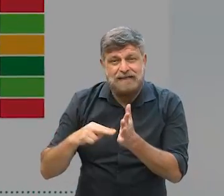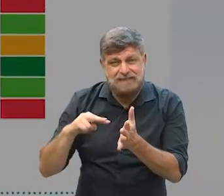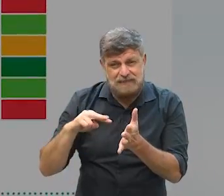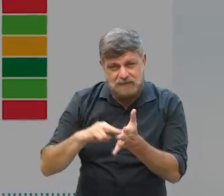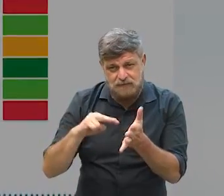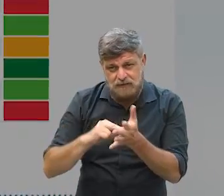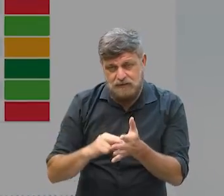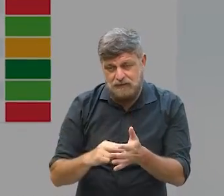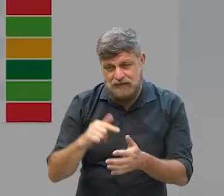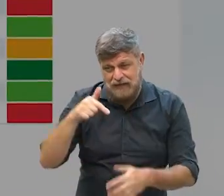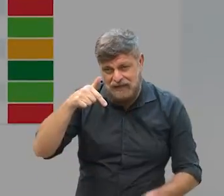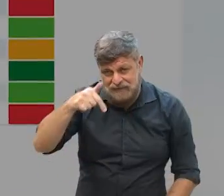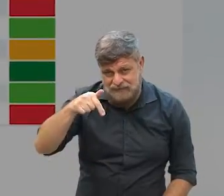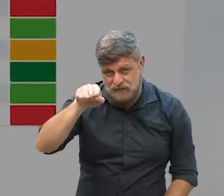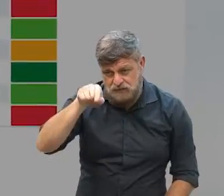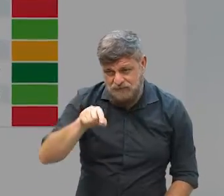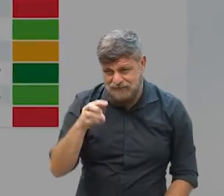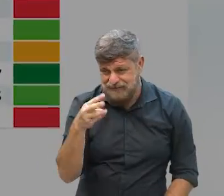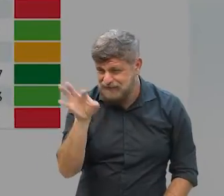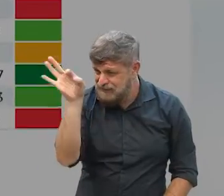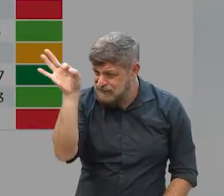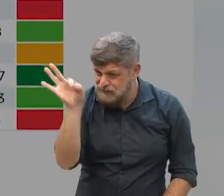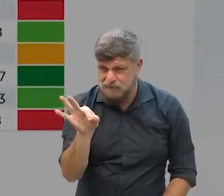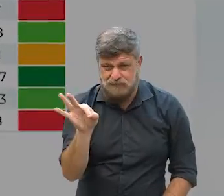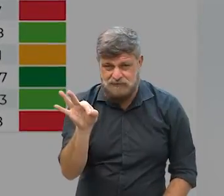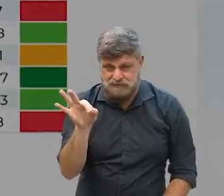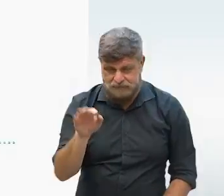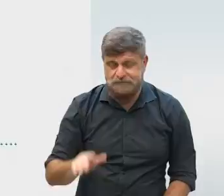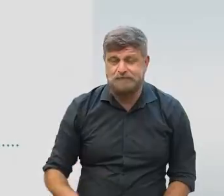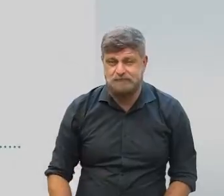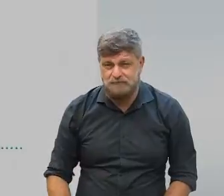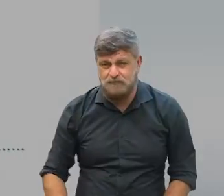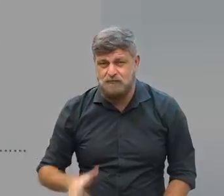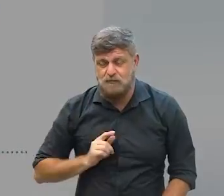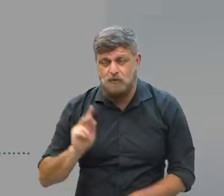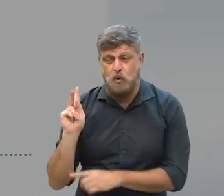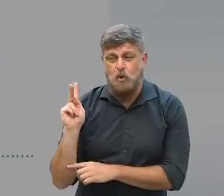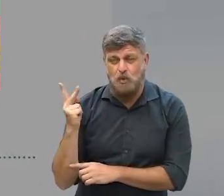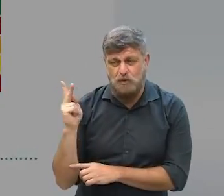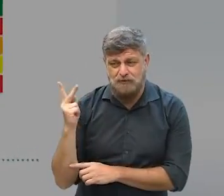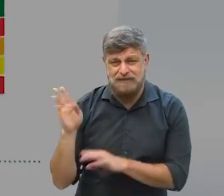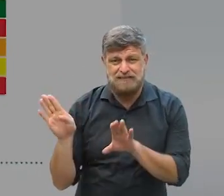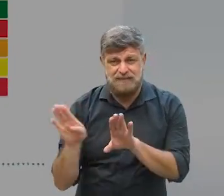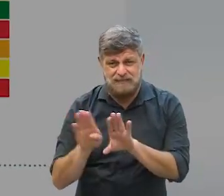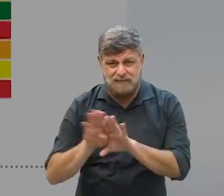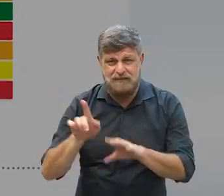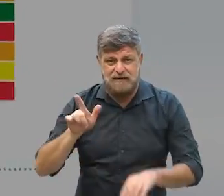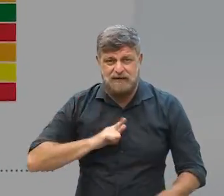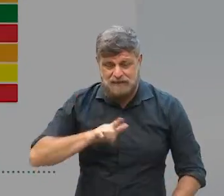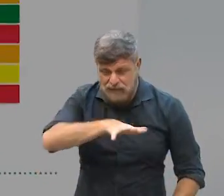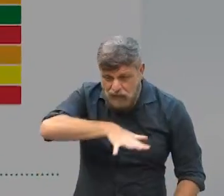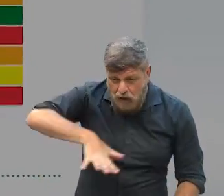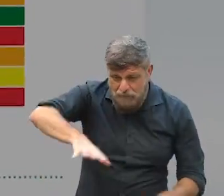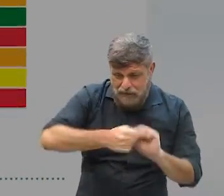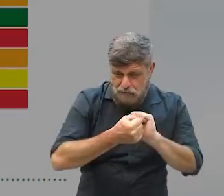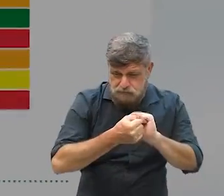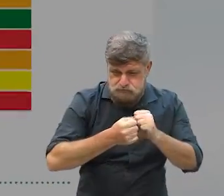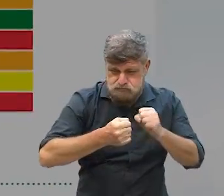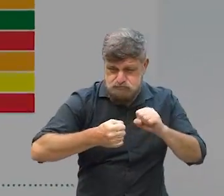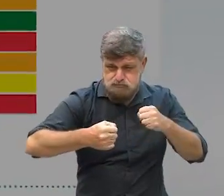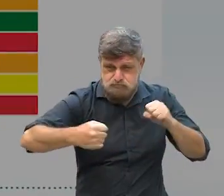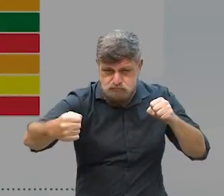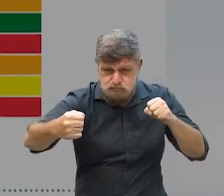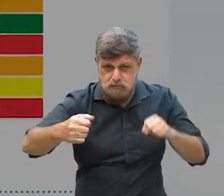corresponde a 7,3% do seu território. Hortolândia, dos 6.179 hectares do